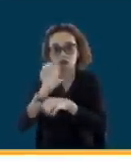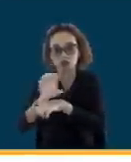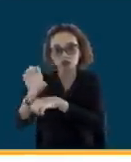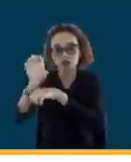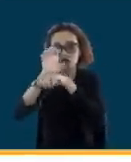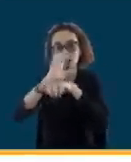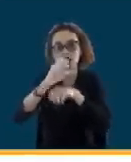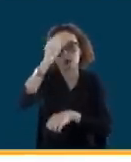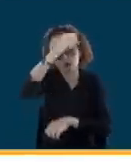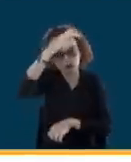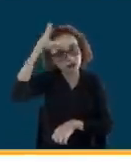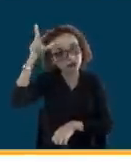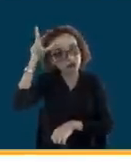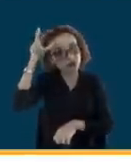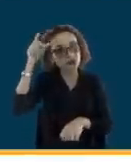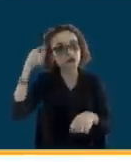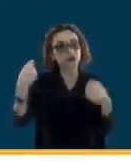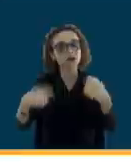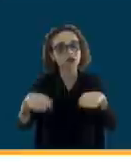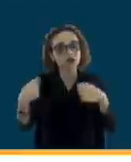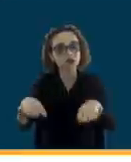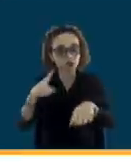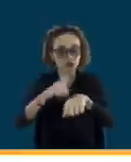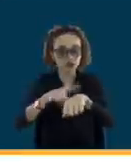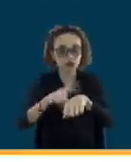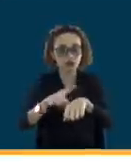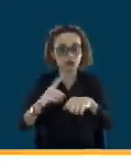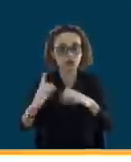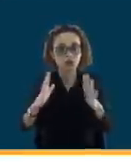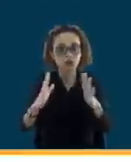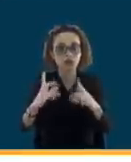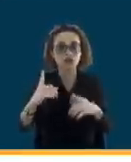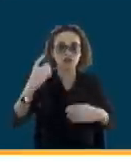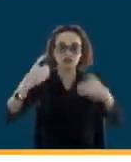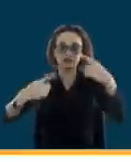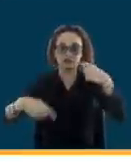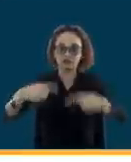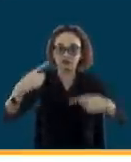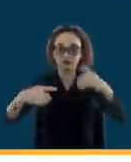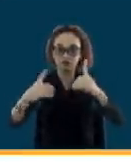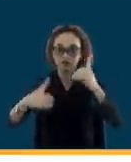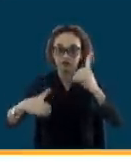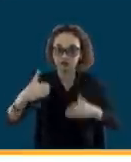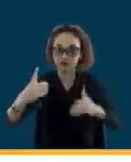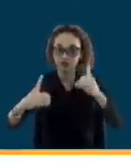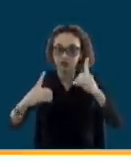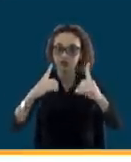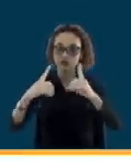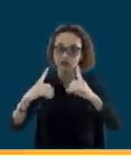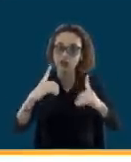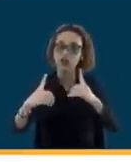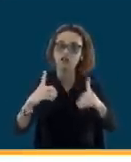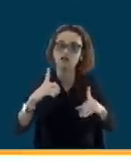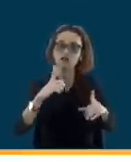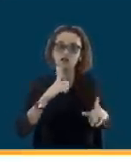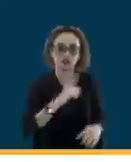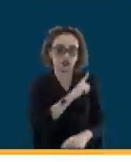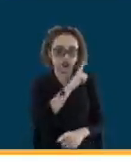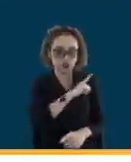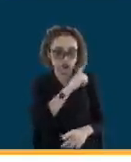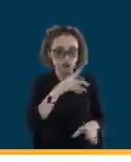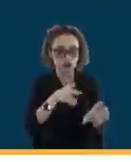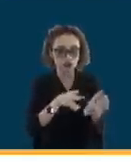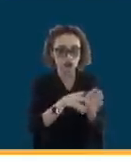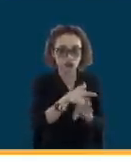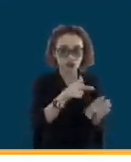municípios, e precisam nesse momento de muito e muito diálogo entre os gestores, os conselhos de cultura, e onde ainda não